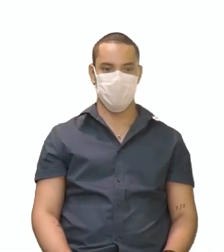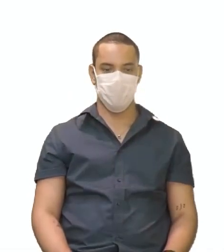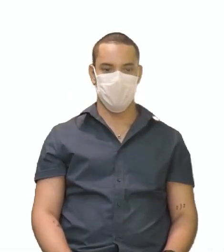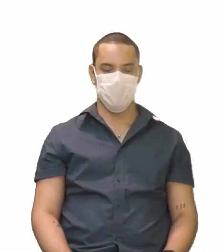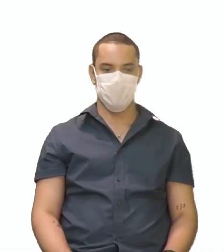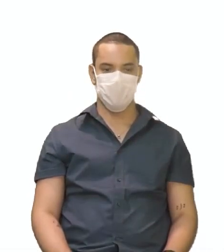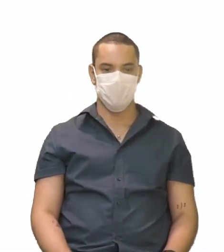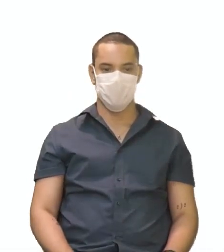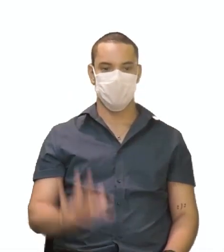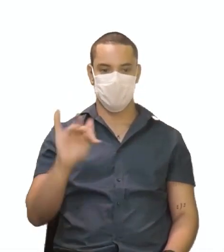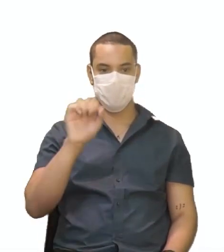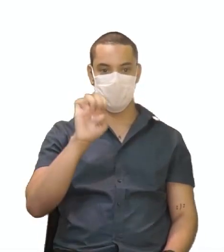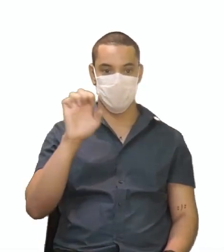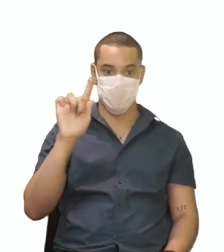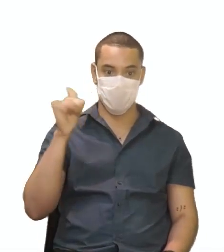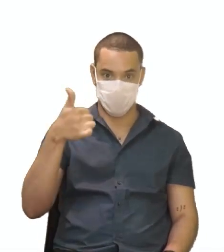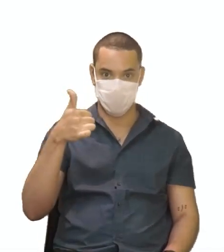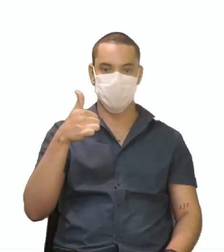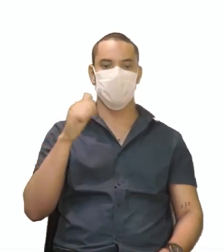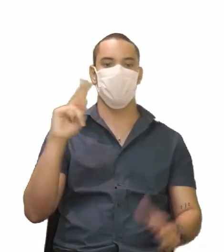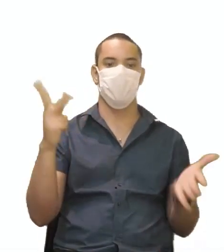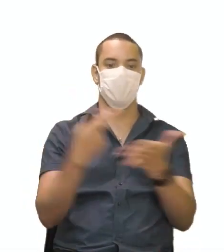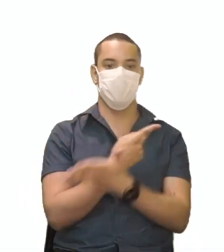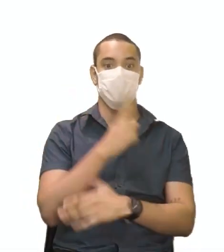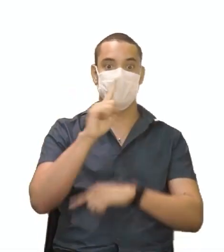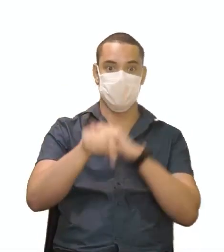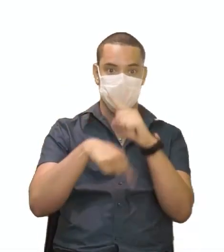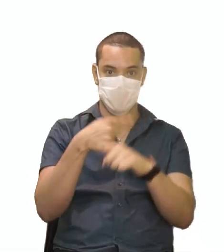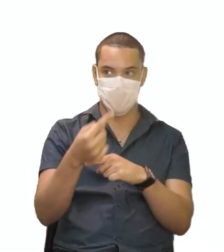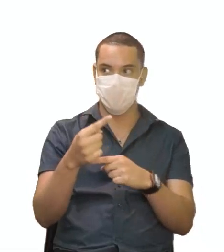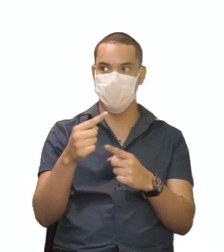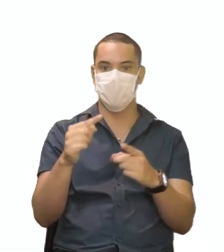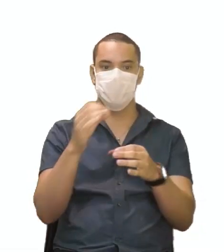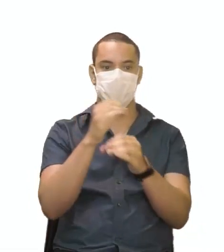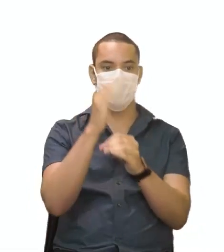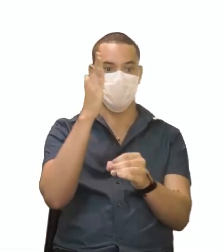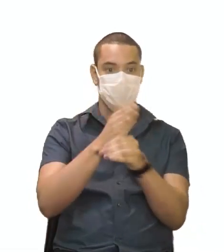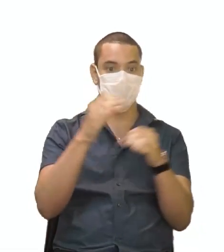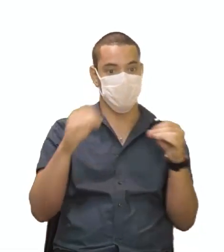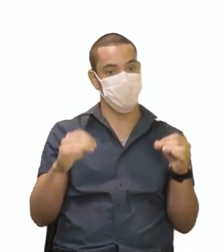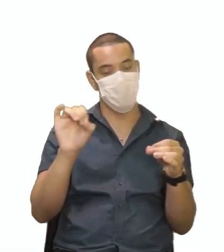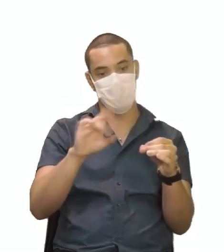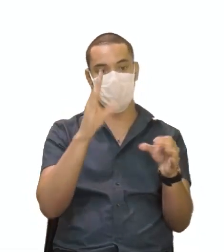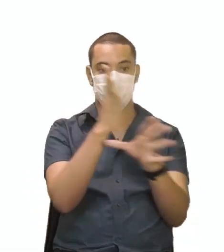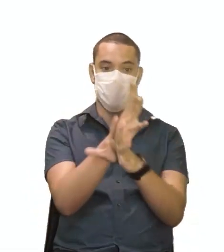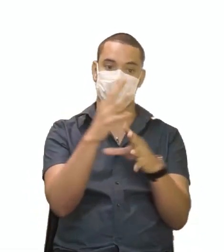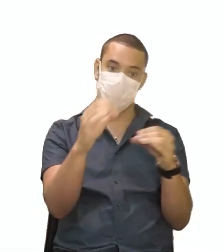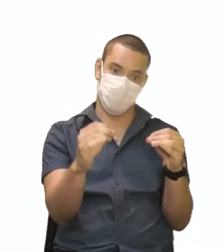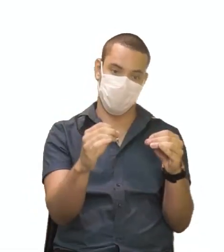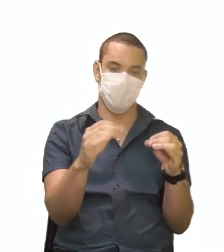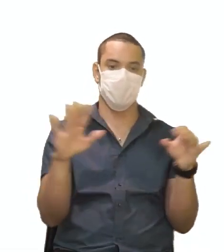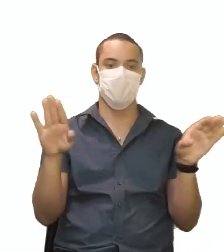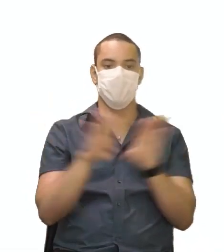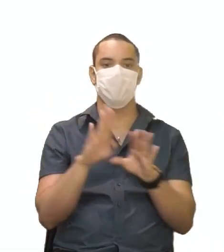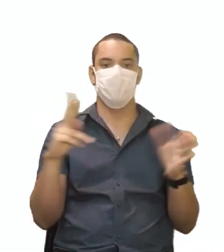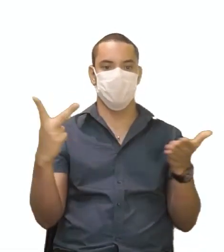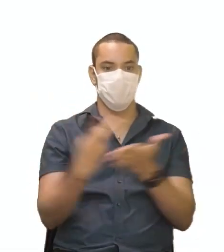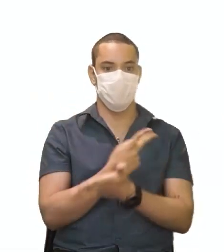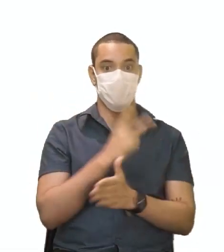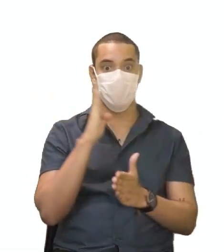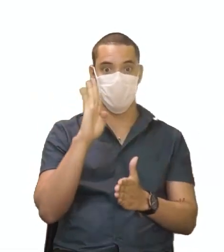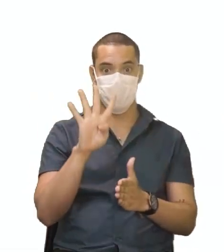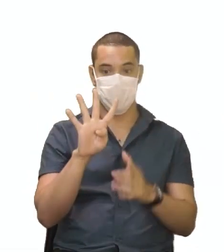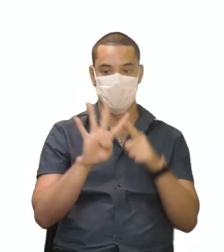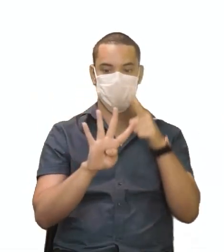G1, que vai vir a acontecer logo depois da divisão celular, que pode ser mitose ou meiose, ocorrendo as 4